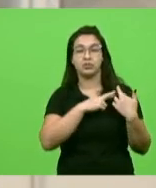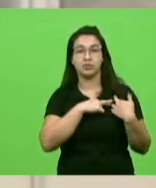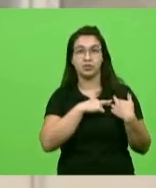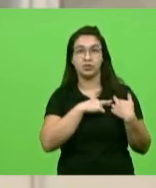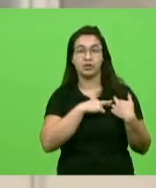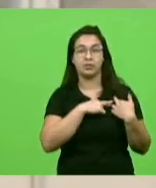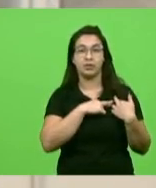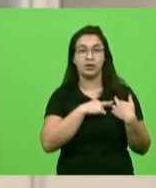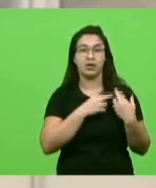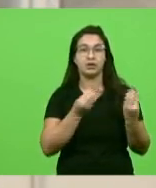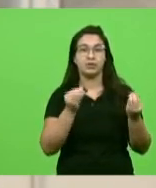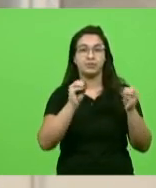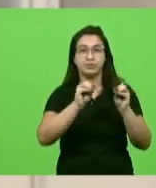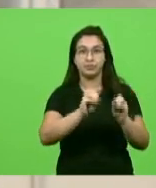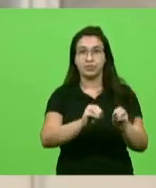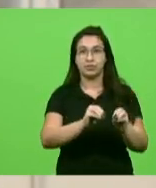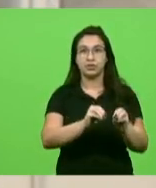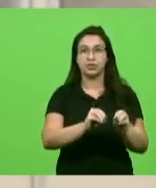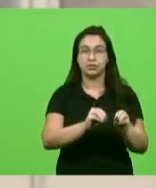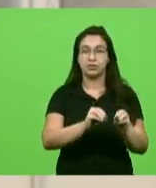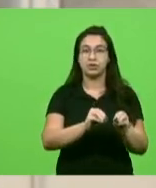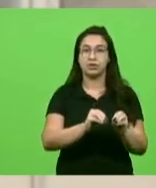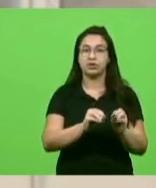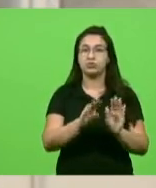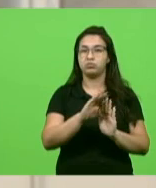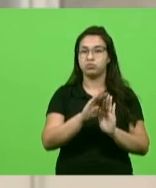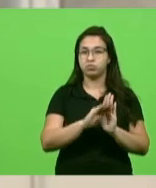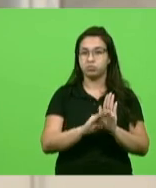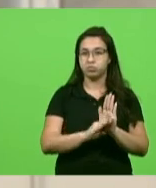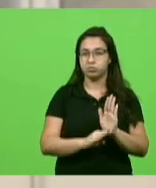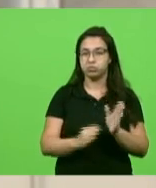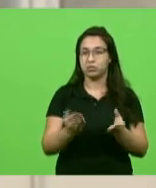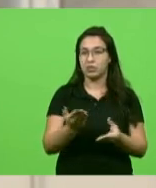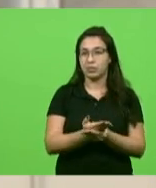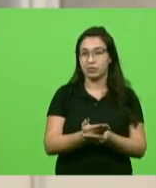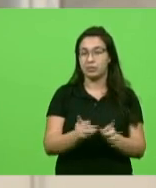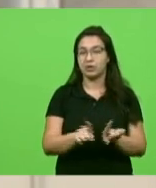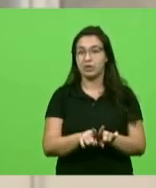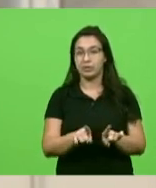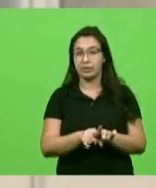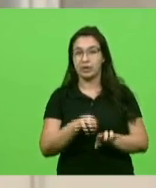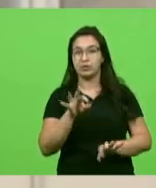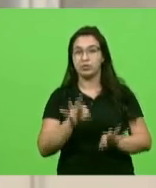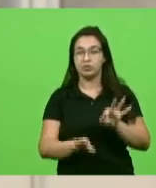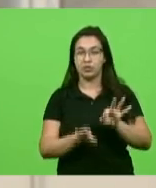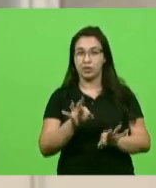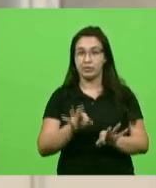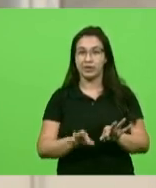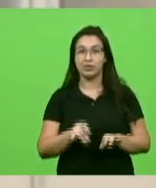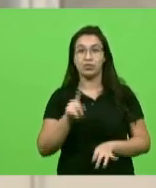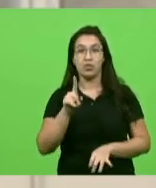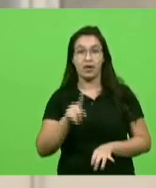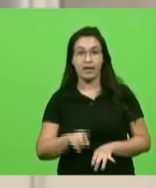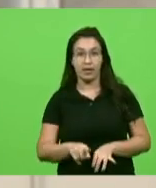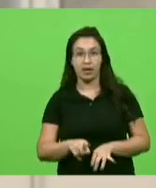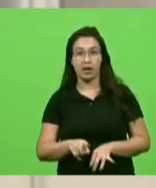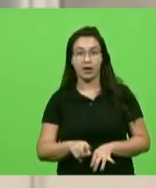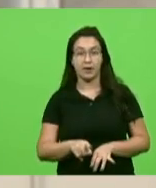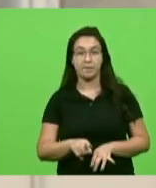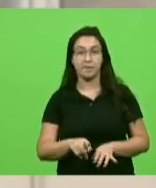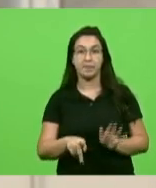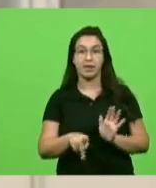e o estabelecimento das respectivas normas de processo e julgamento são de competência